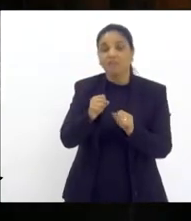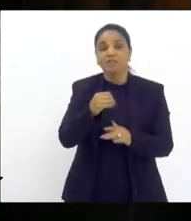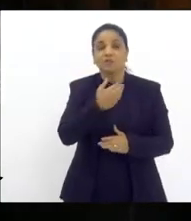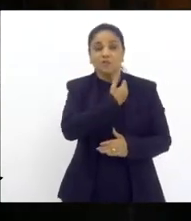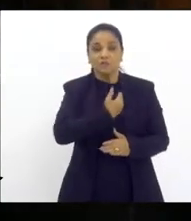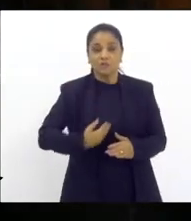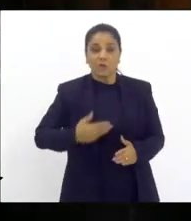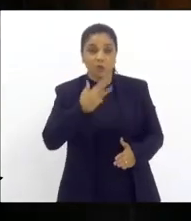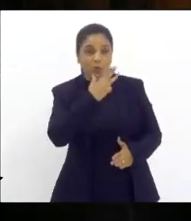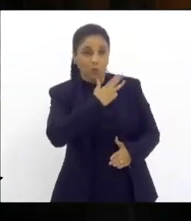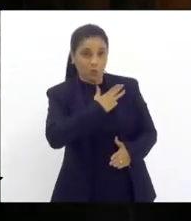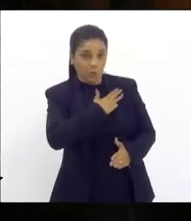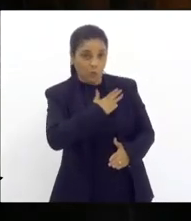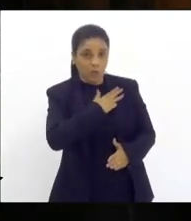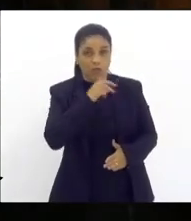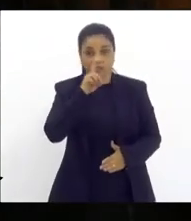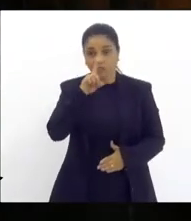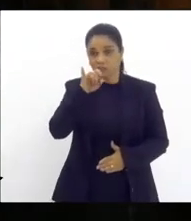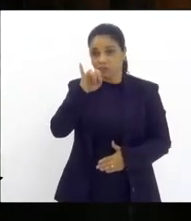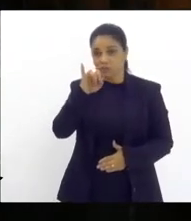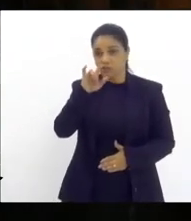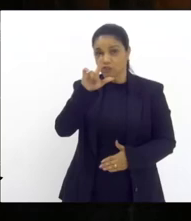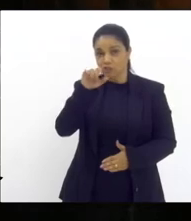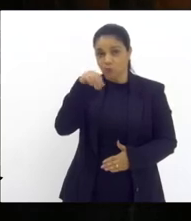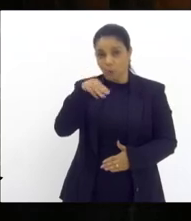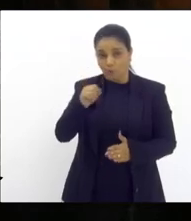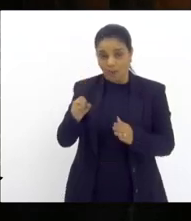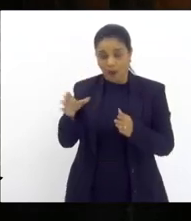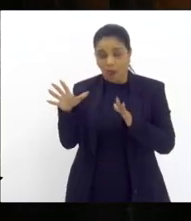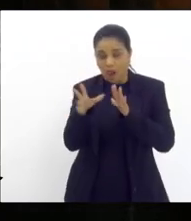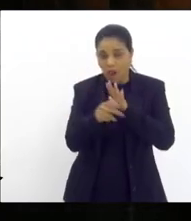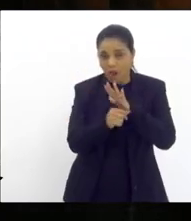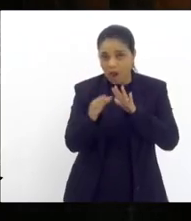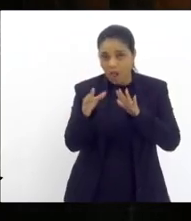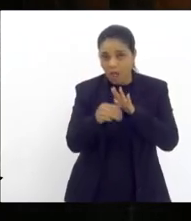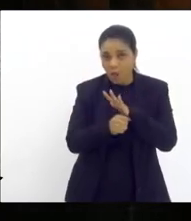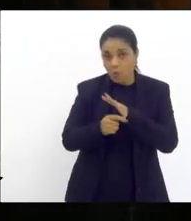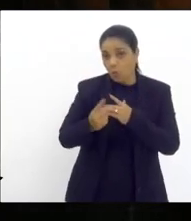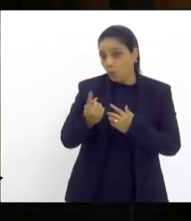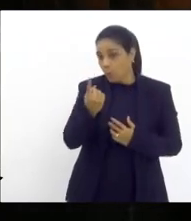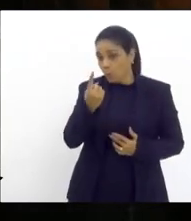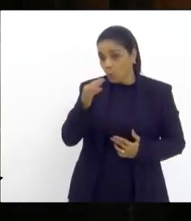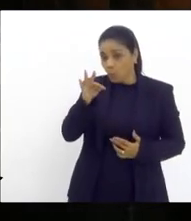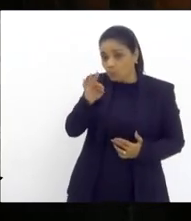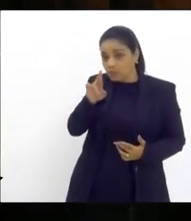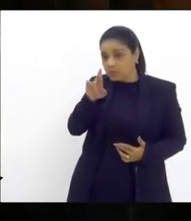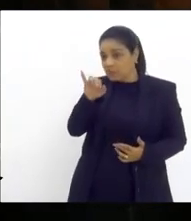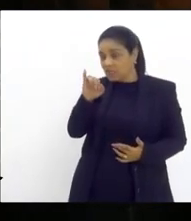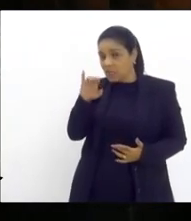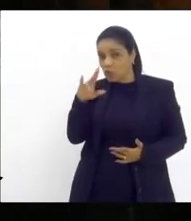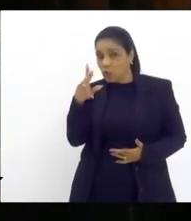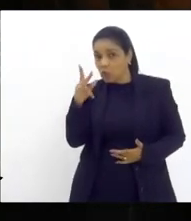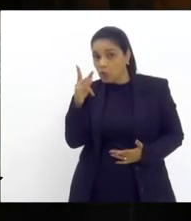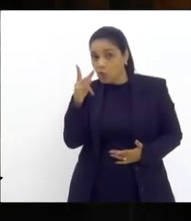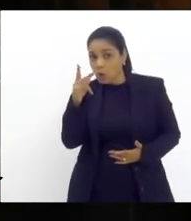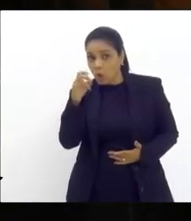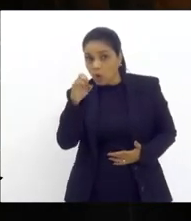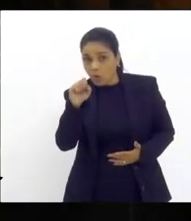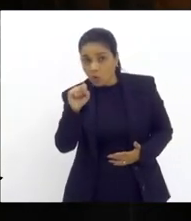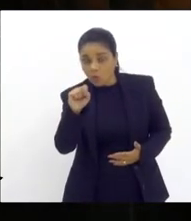Dilma deram roubo de um trilhão e meio no Banco do Nordeste